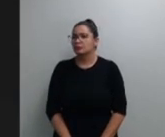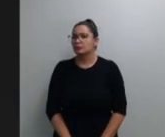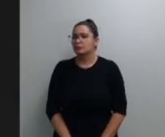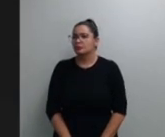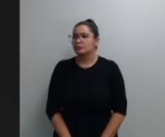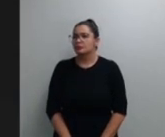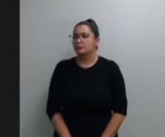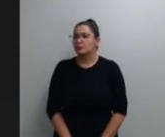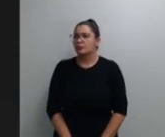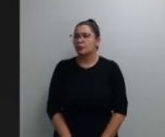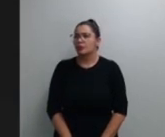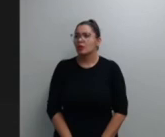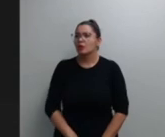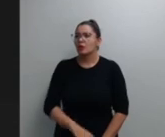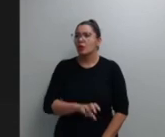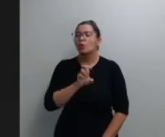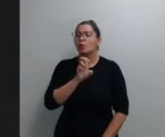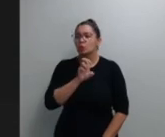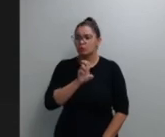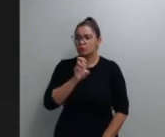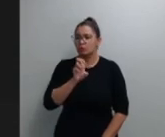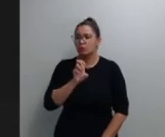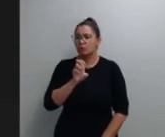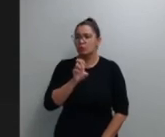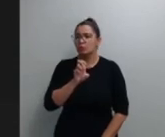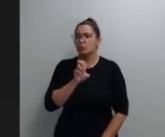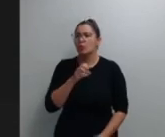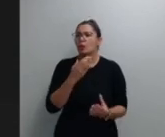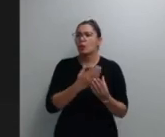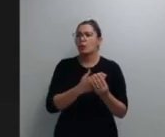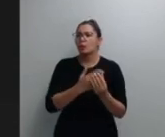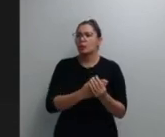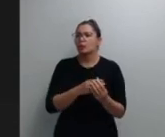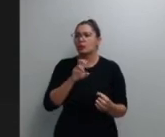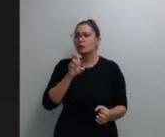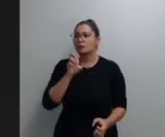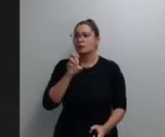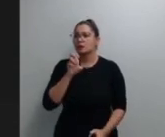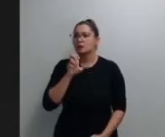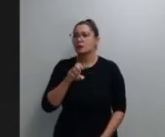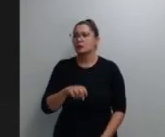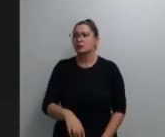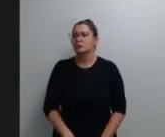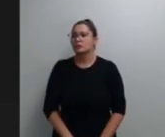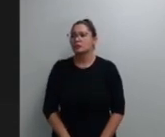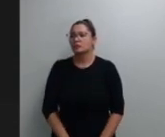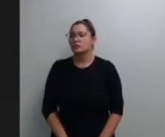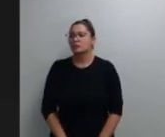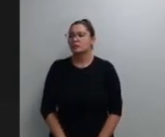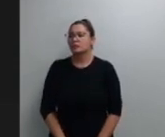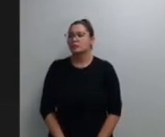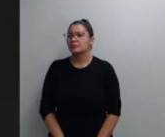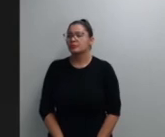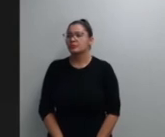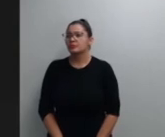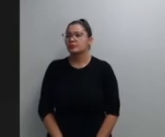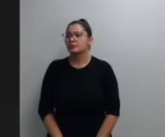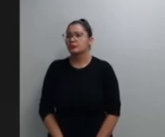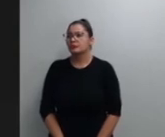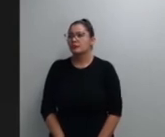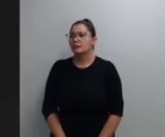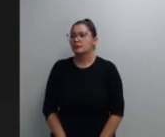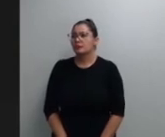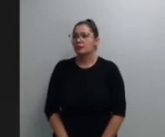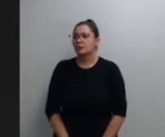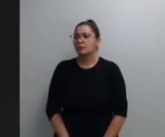é o cinco do ministro Napoleão você nem se disse que ia falar em sessão ministro por isso que eu não retirei eu gosto de falar em sessão porque às vezes a ministra